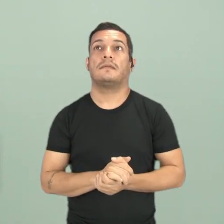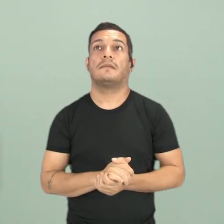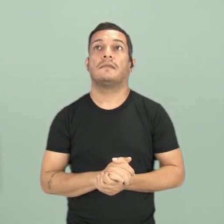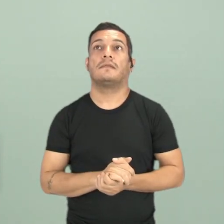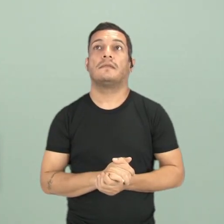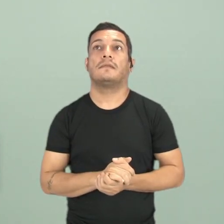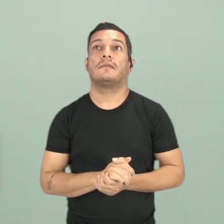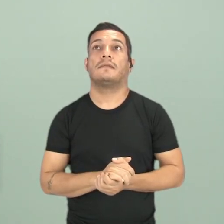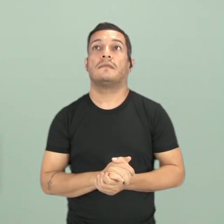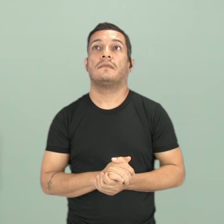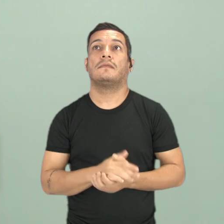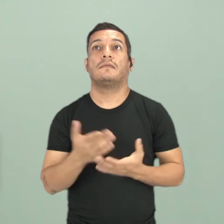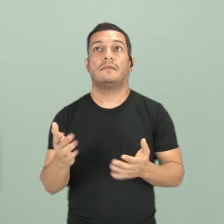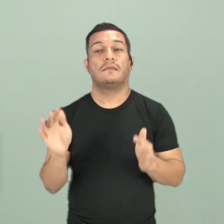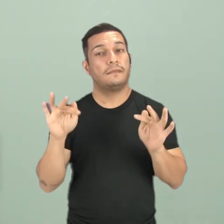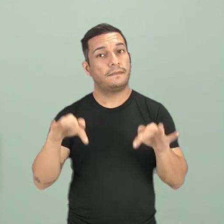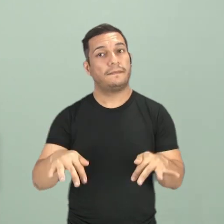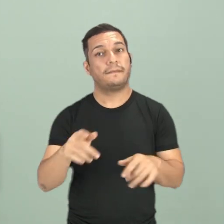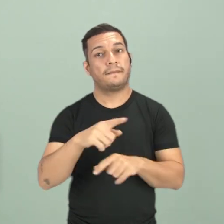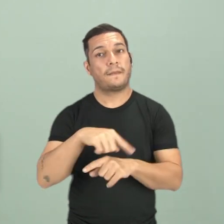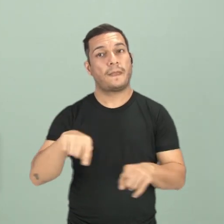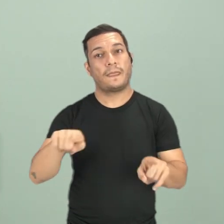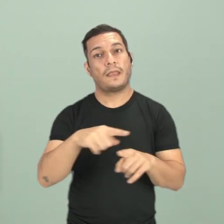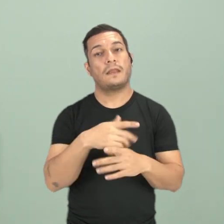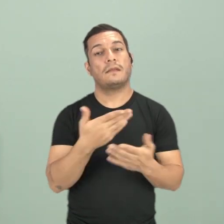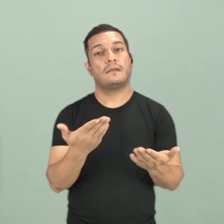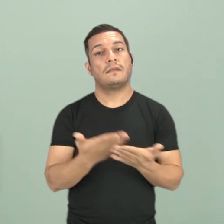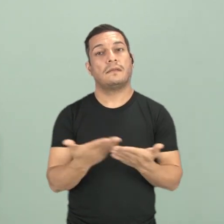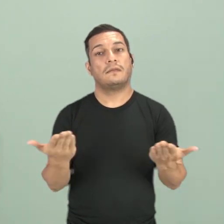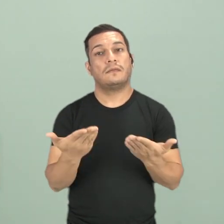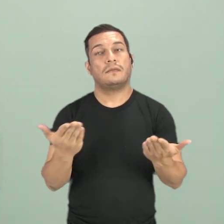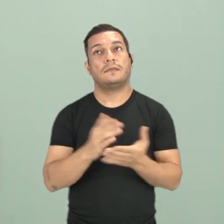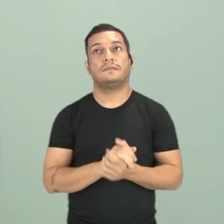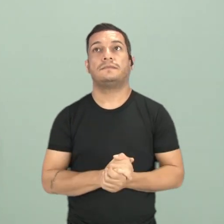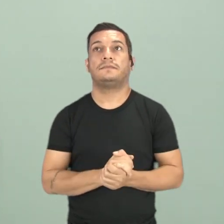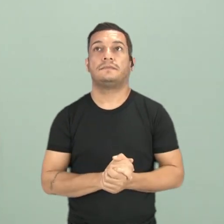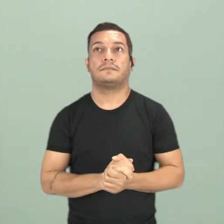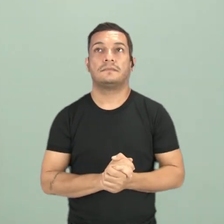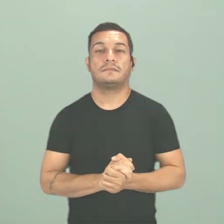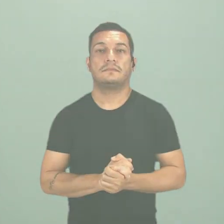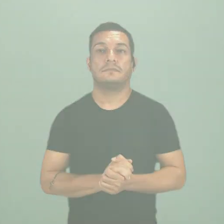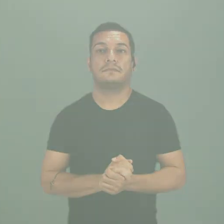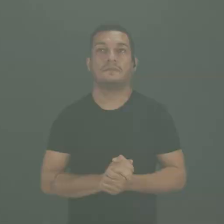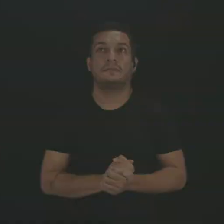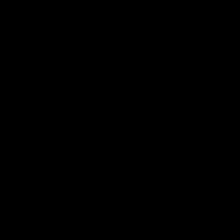né, e é isso que nós queremos deixar para vocês nessa aula de hoje. Até a próxima aula.